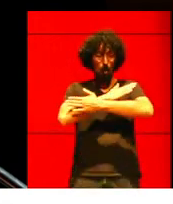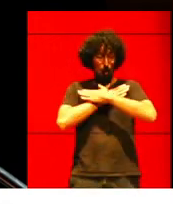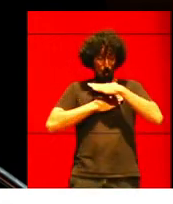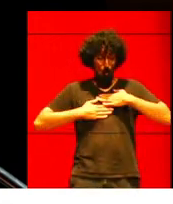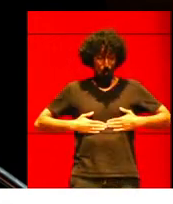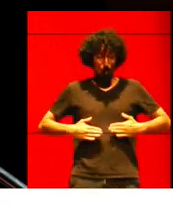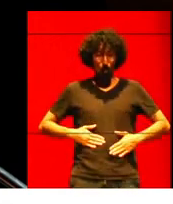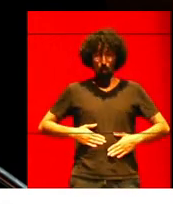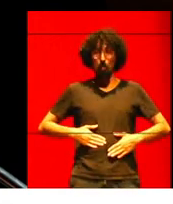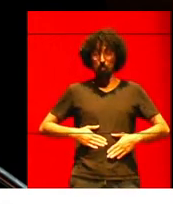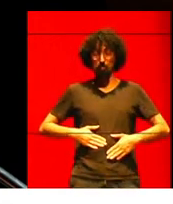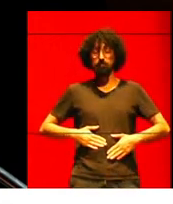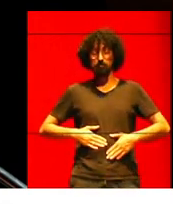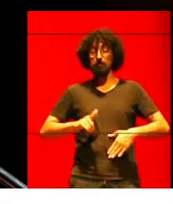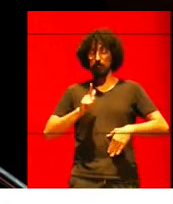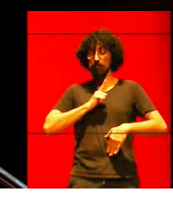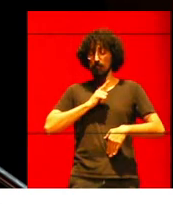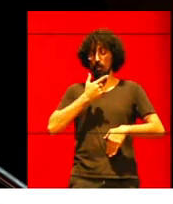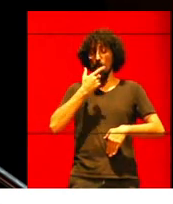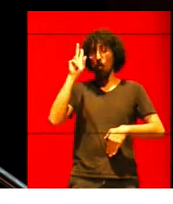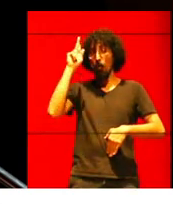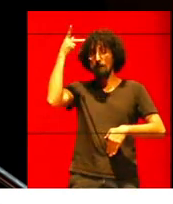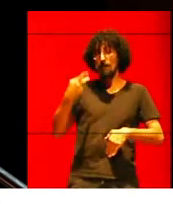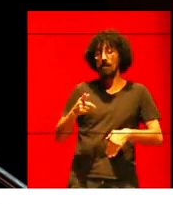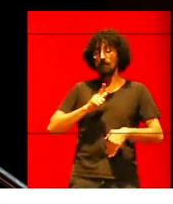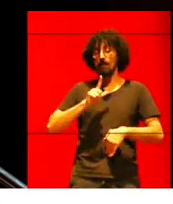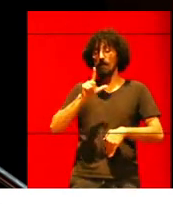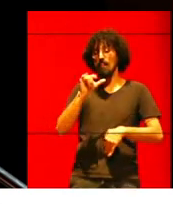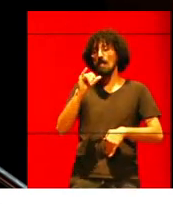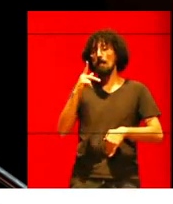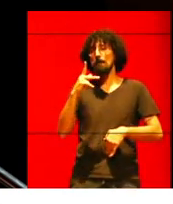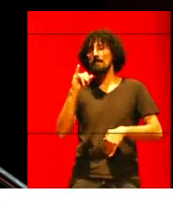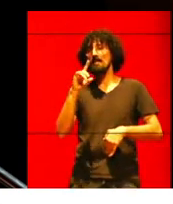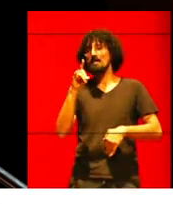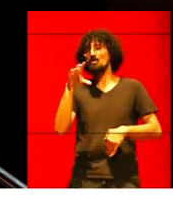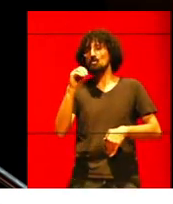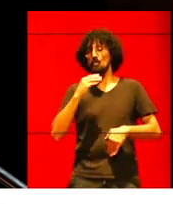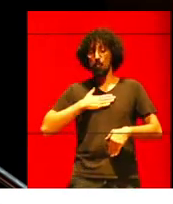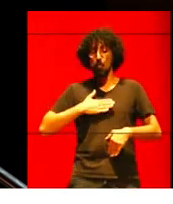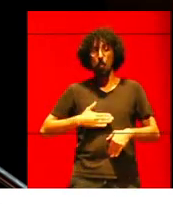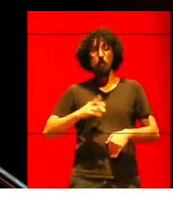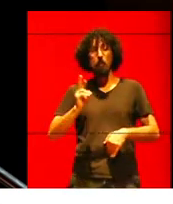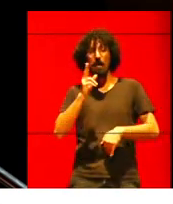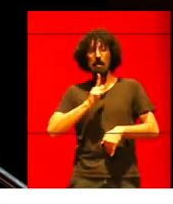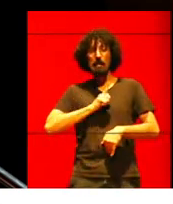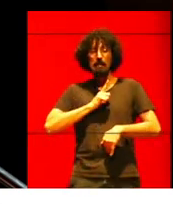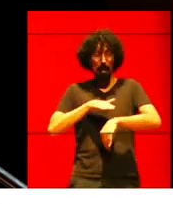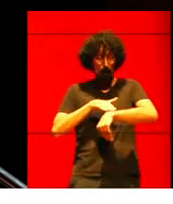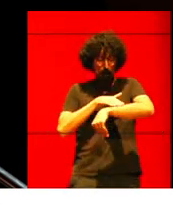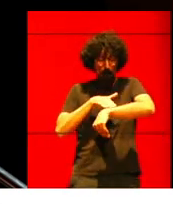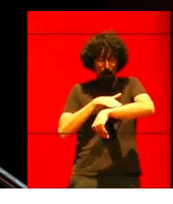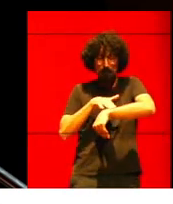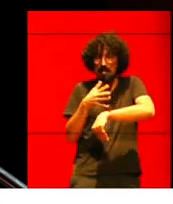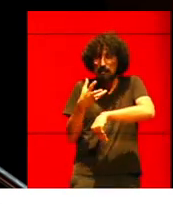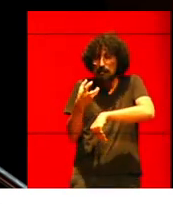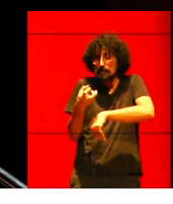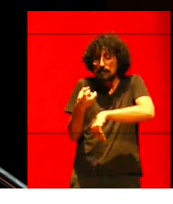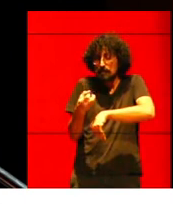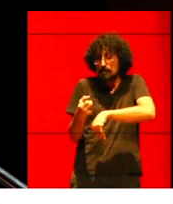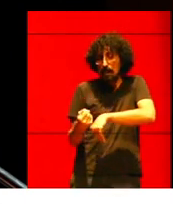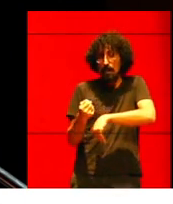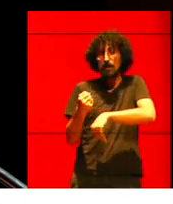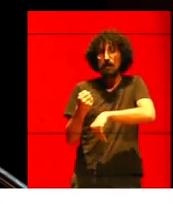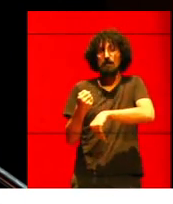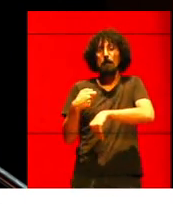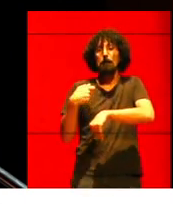nossa pele constituída por lipídios. Pessoas que têm a pele muito seca sentem que a pele é mais frágil, né, entre